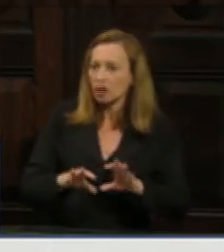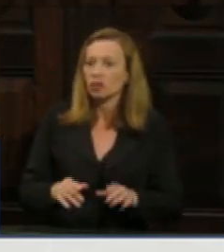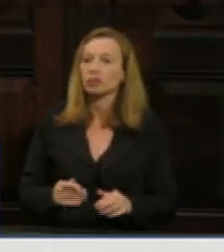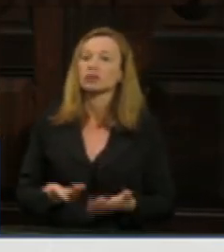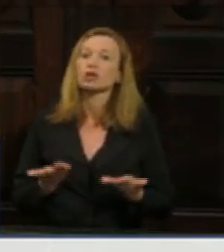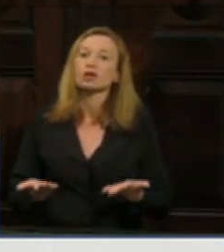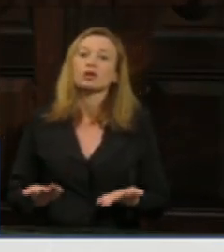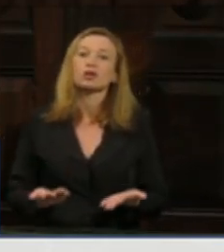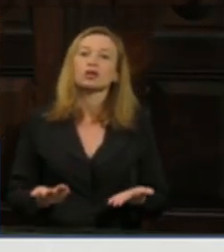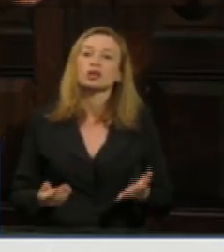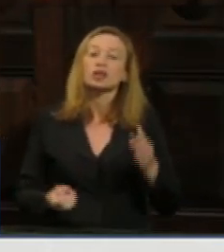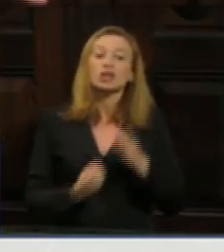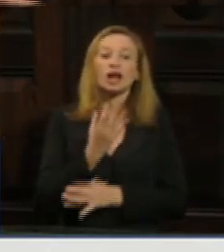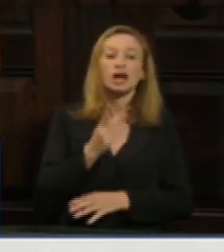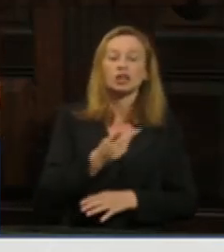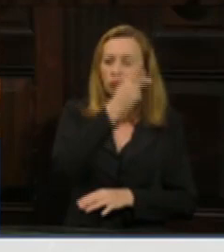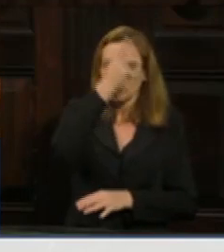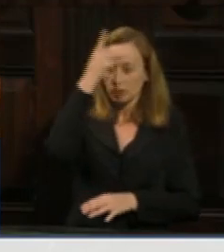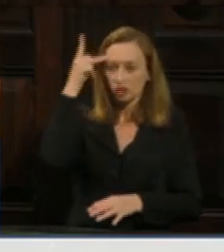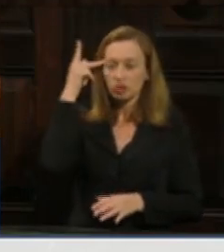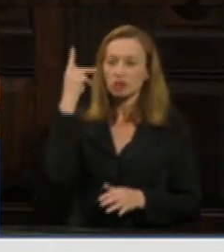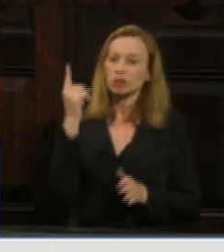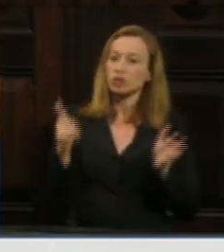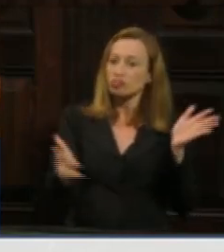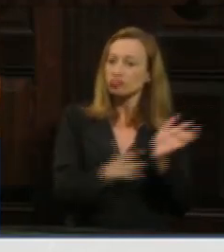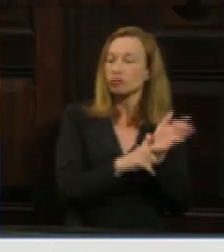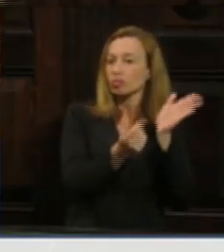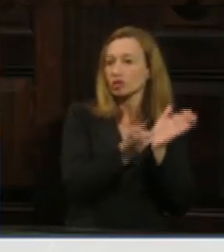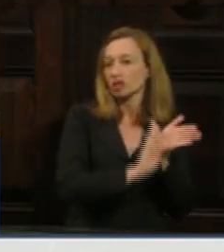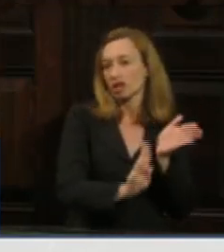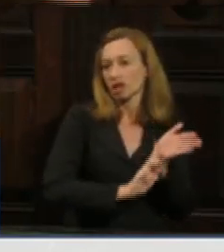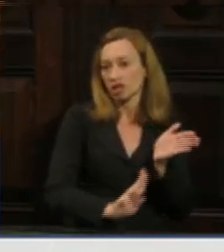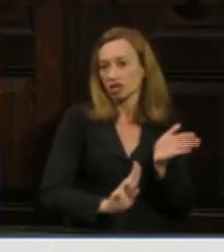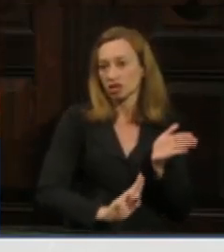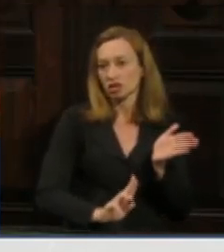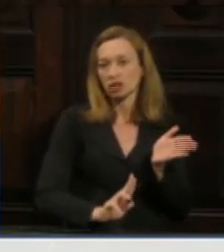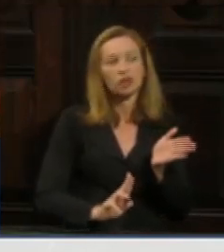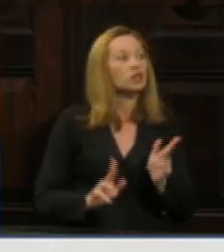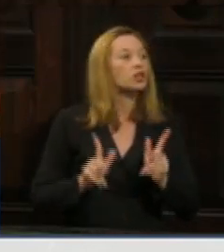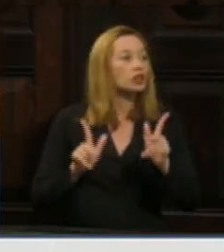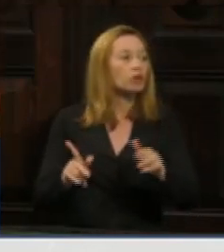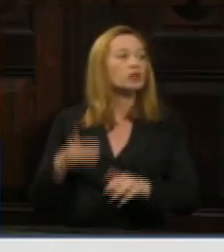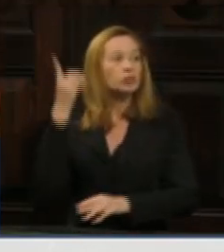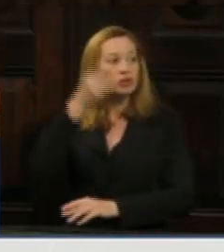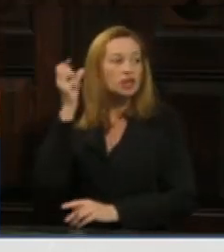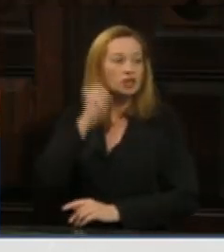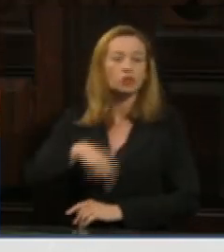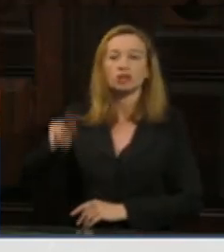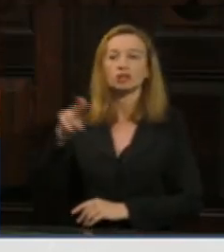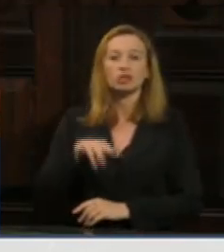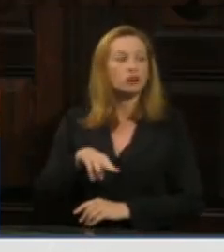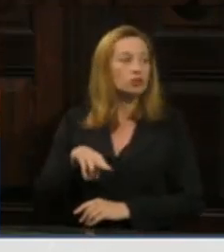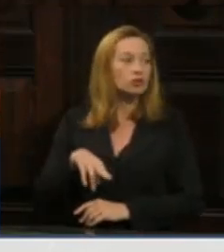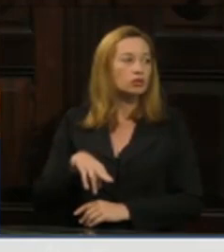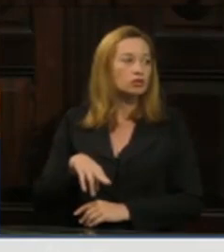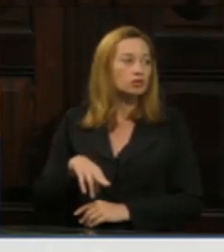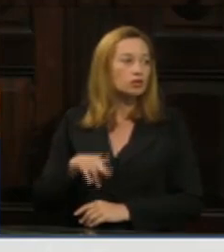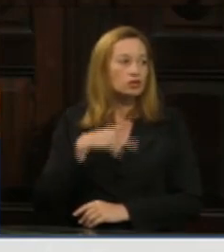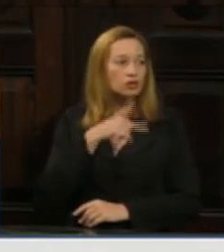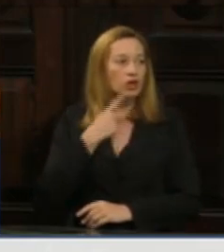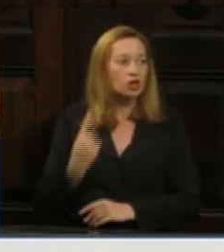pessoas que se dedicaram para exatamente atender aquilo que, como eu